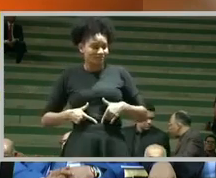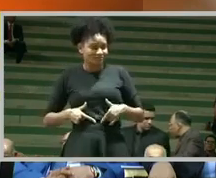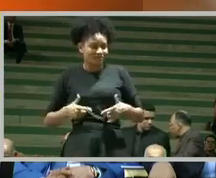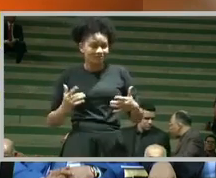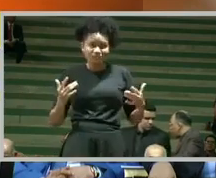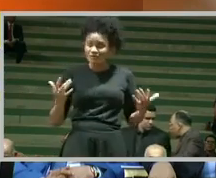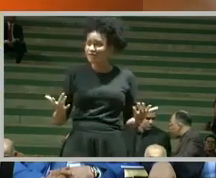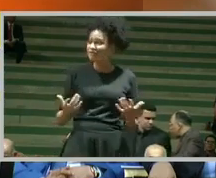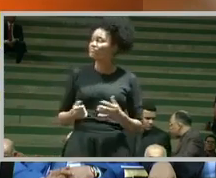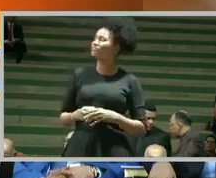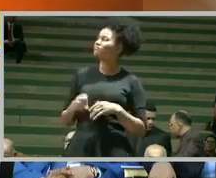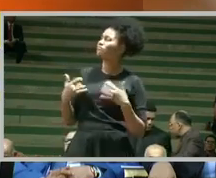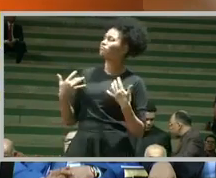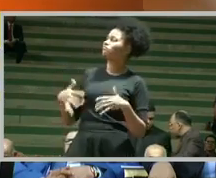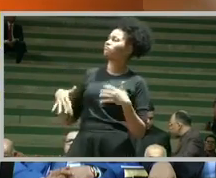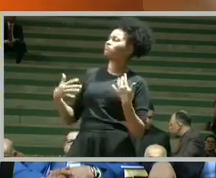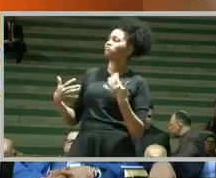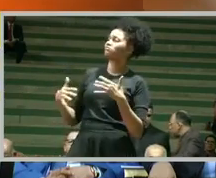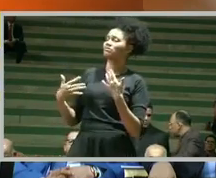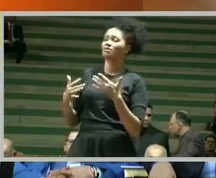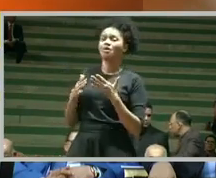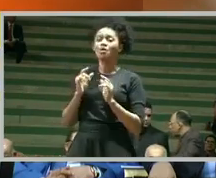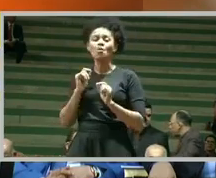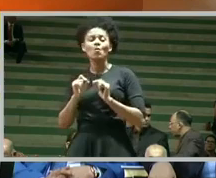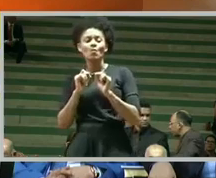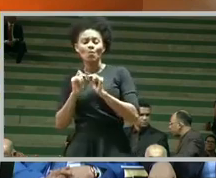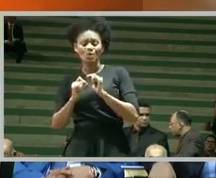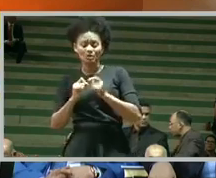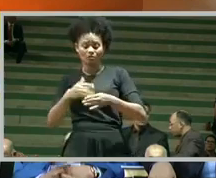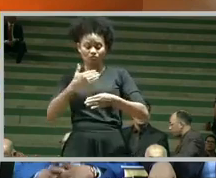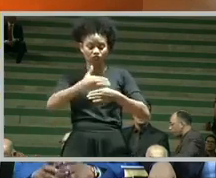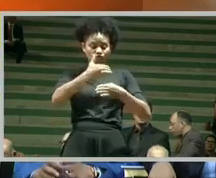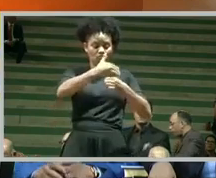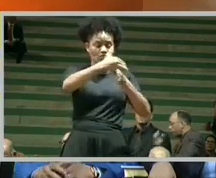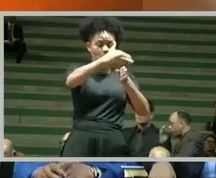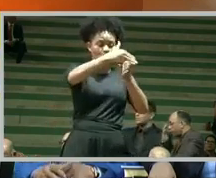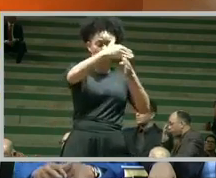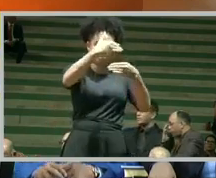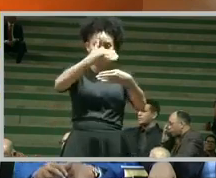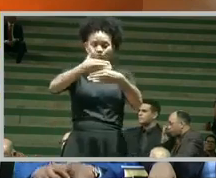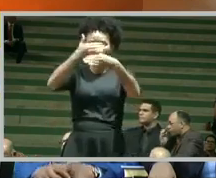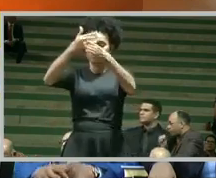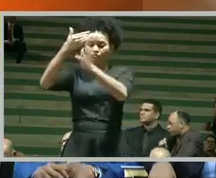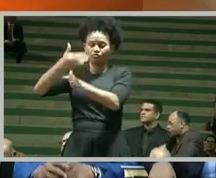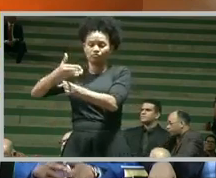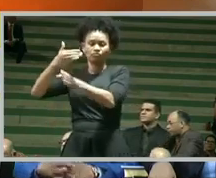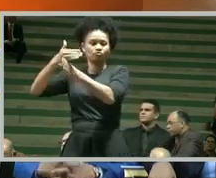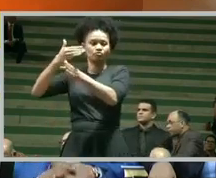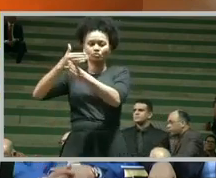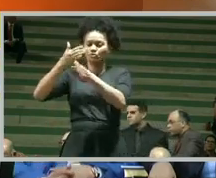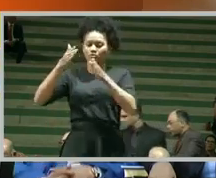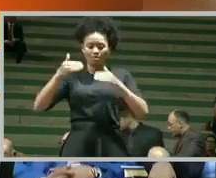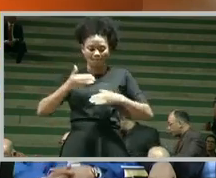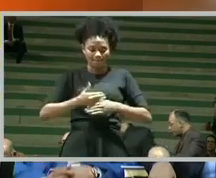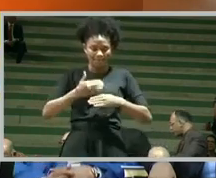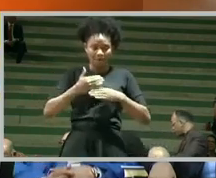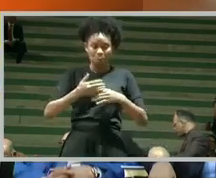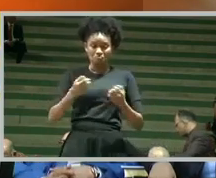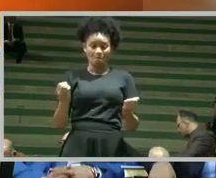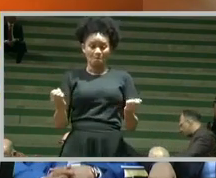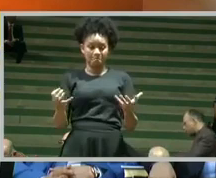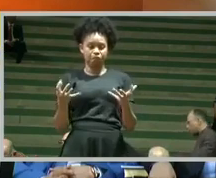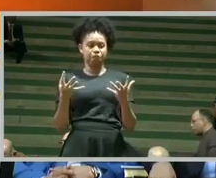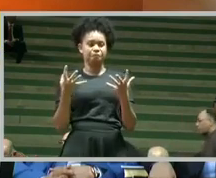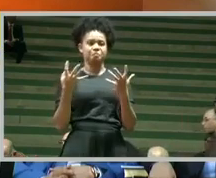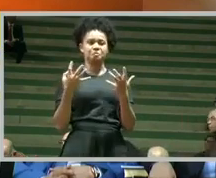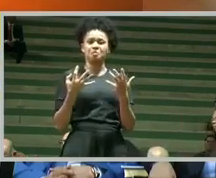grande que os muros de Jerusalém não seguraram os efeitos